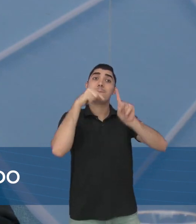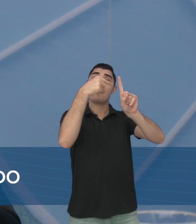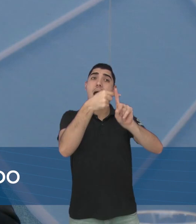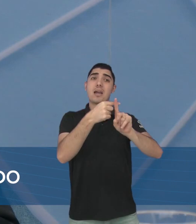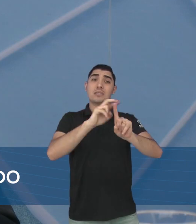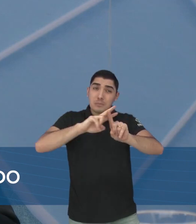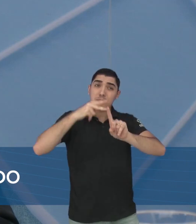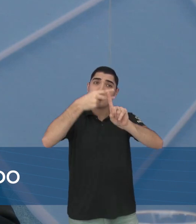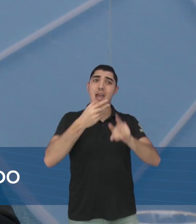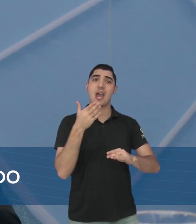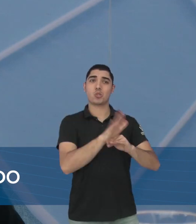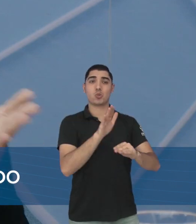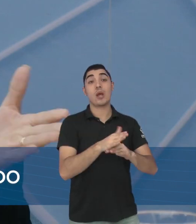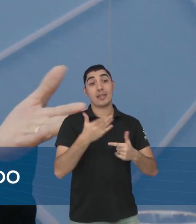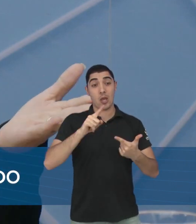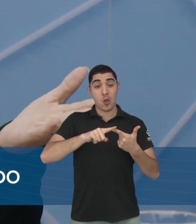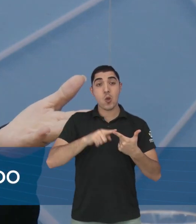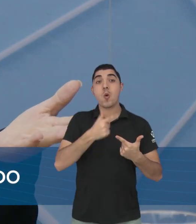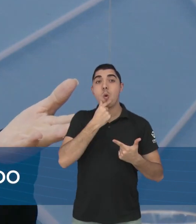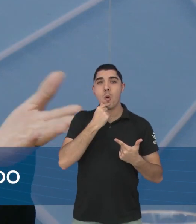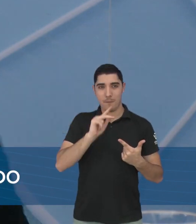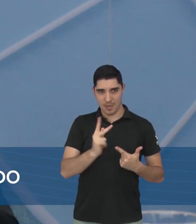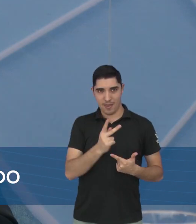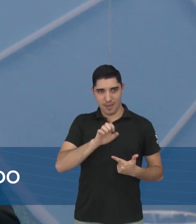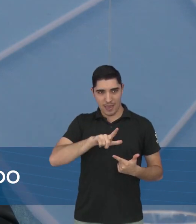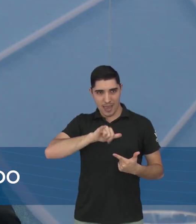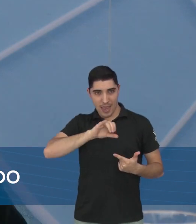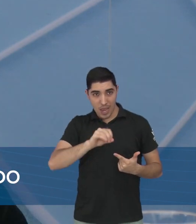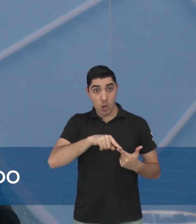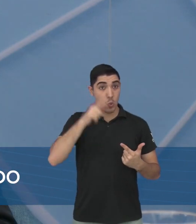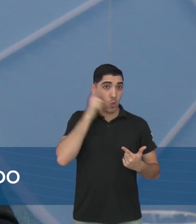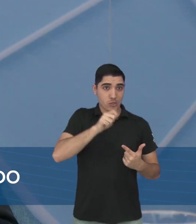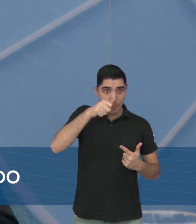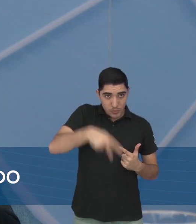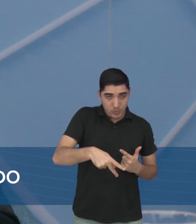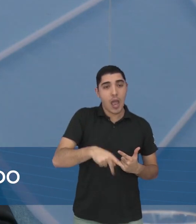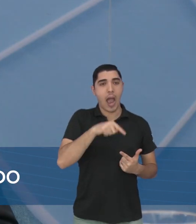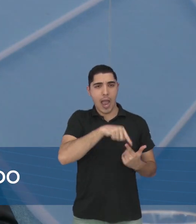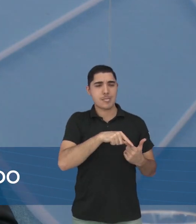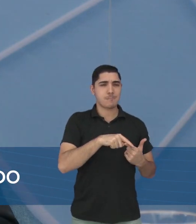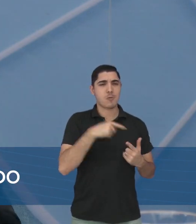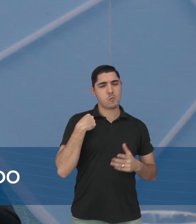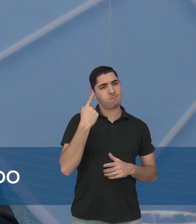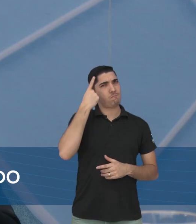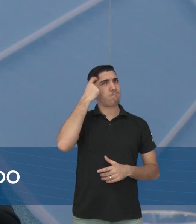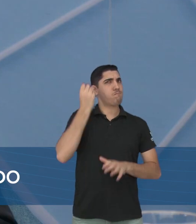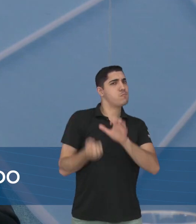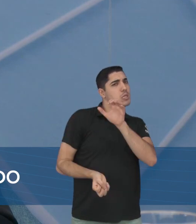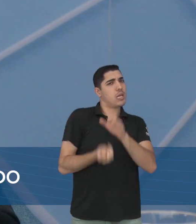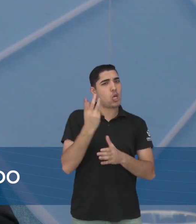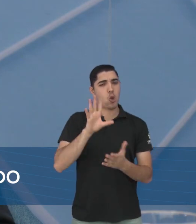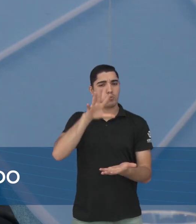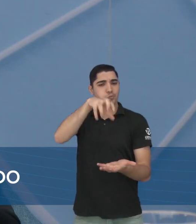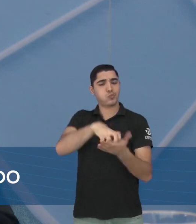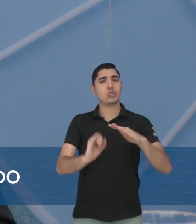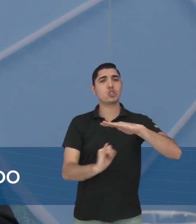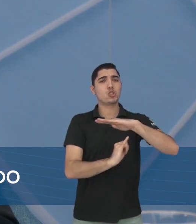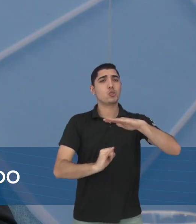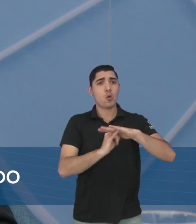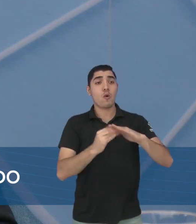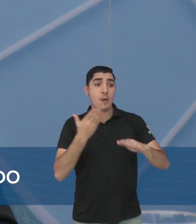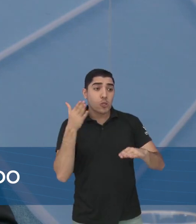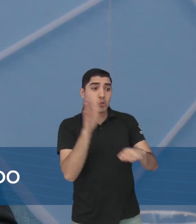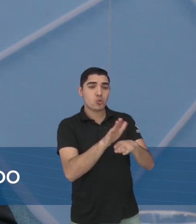famílias. Então, com a sua aposentadoria, né, o seu Hélio investiu na instituição com o objetivo de trabalhar a